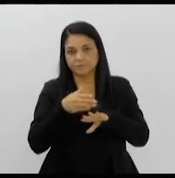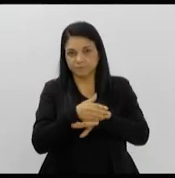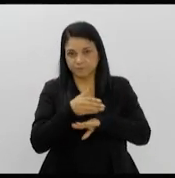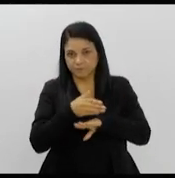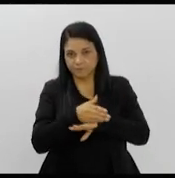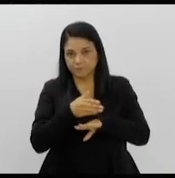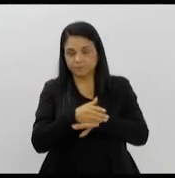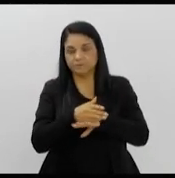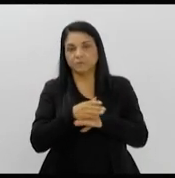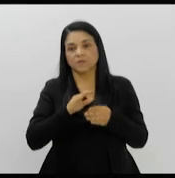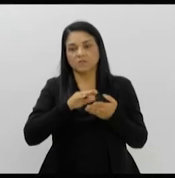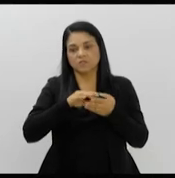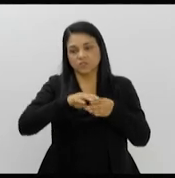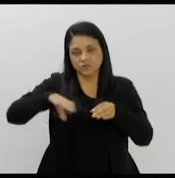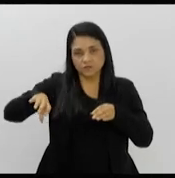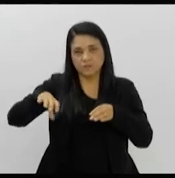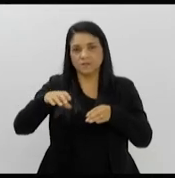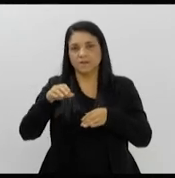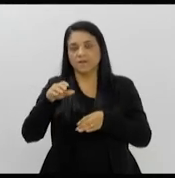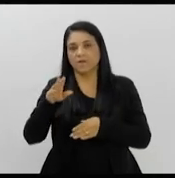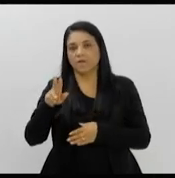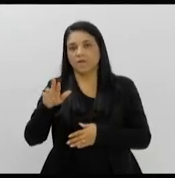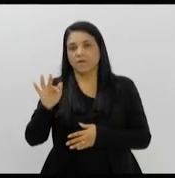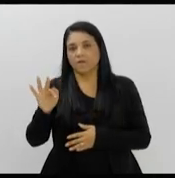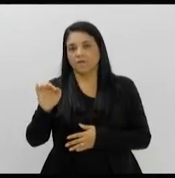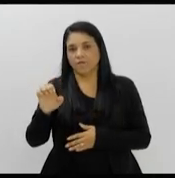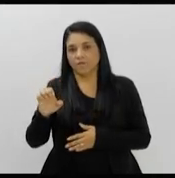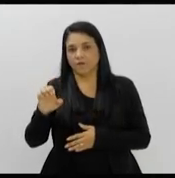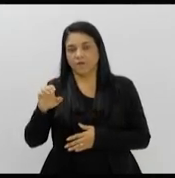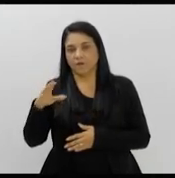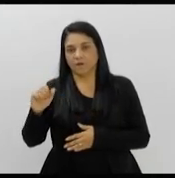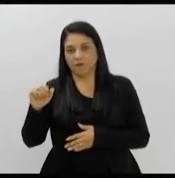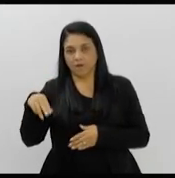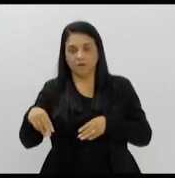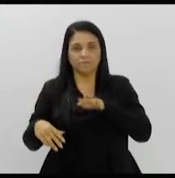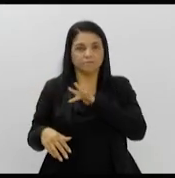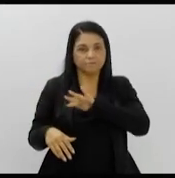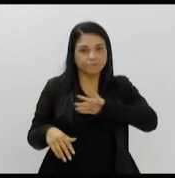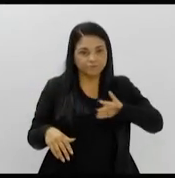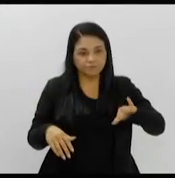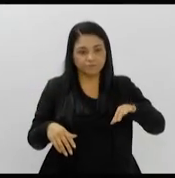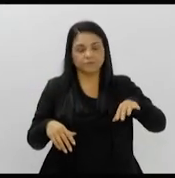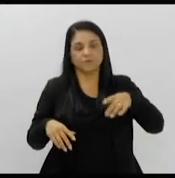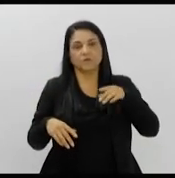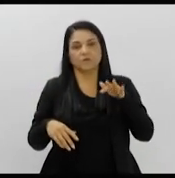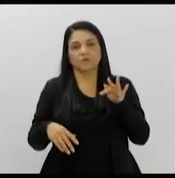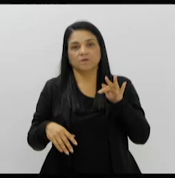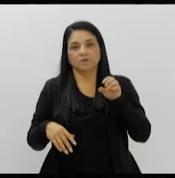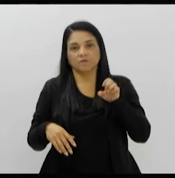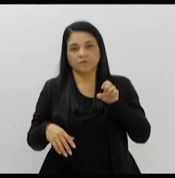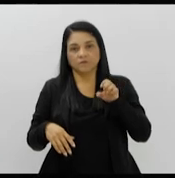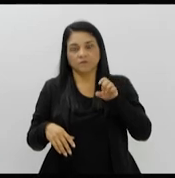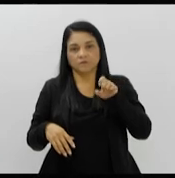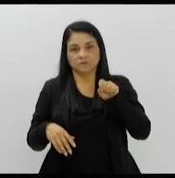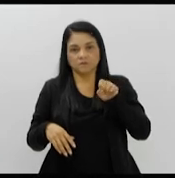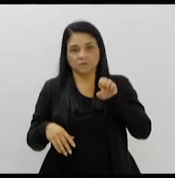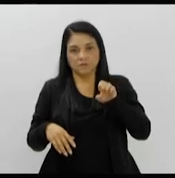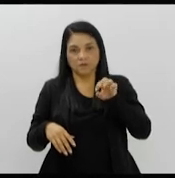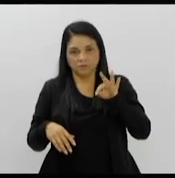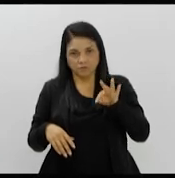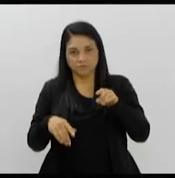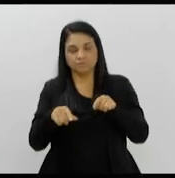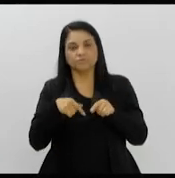do fecan a parte do fised e tem até um detalhamento de fundo